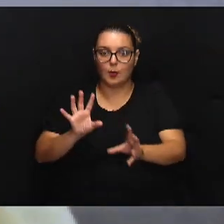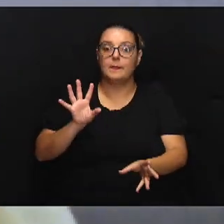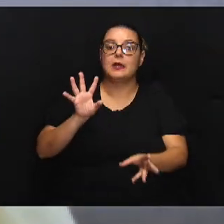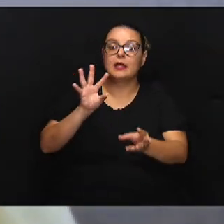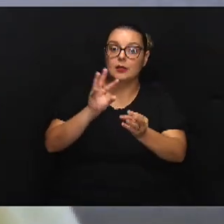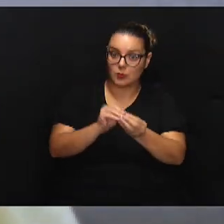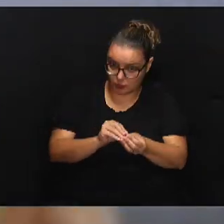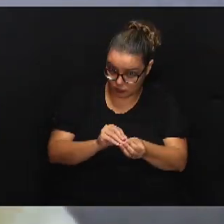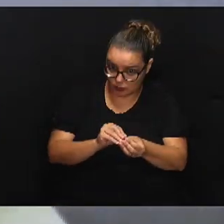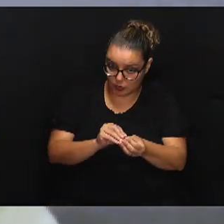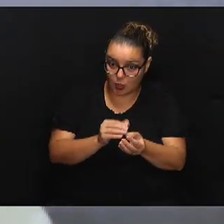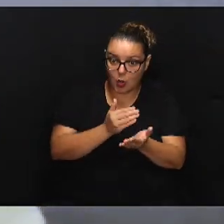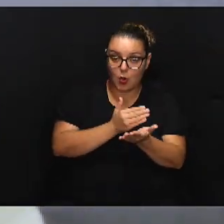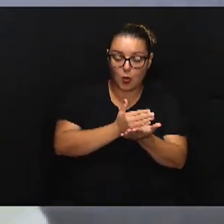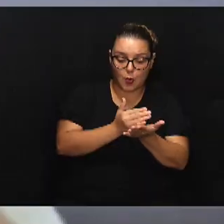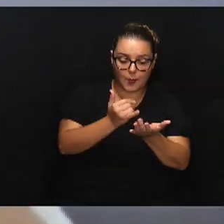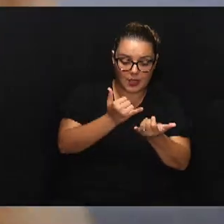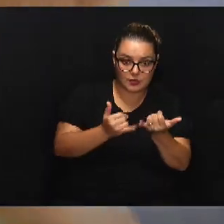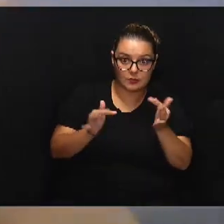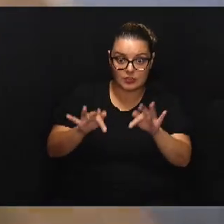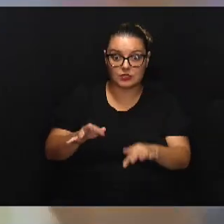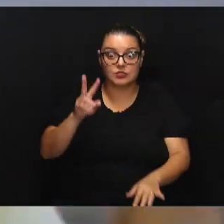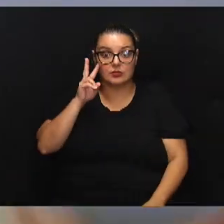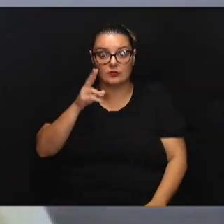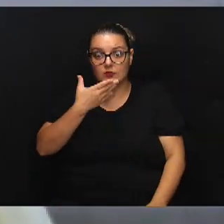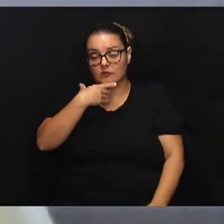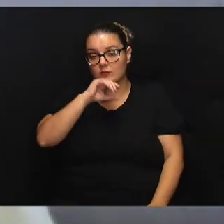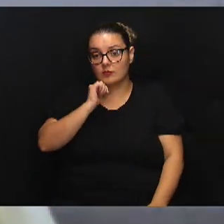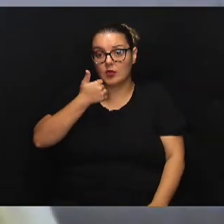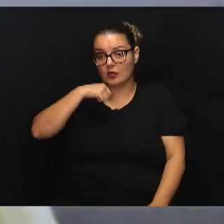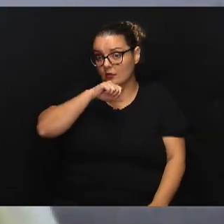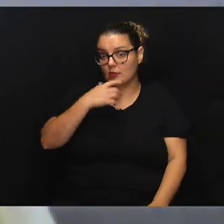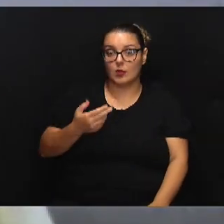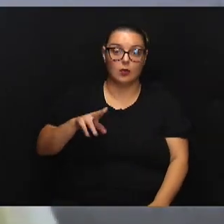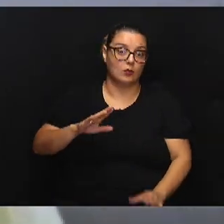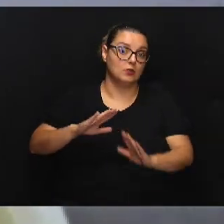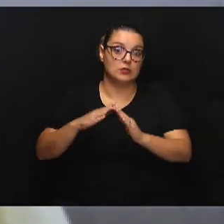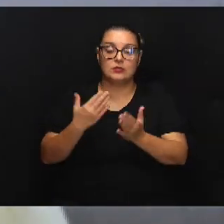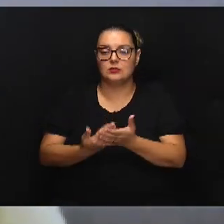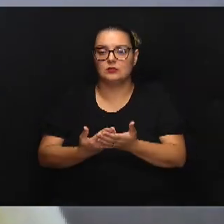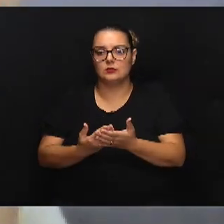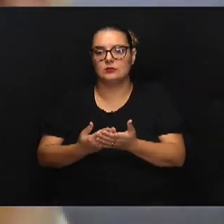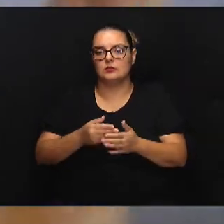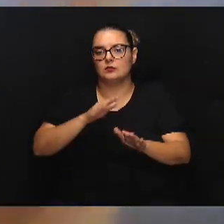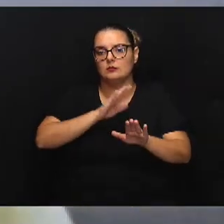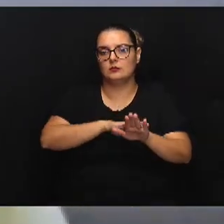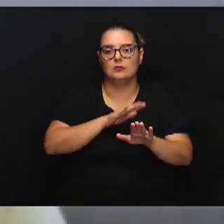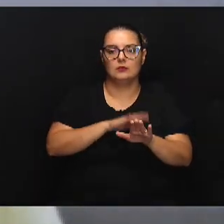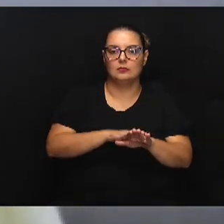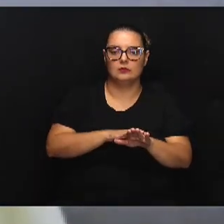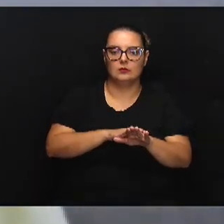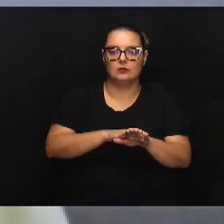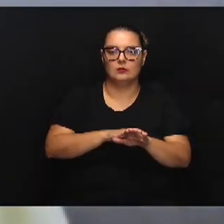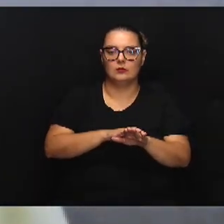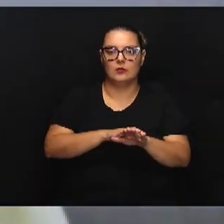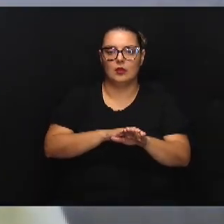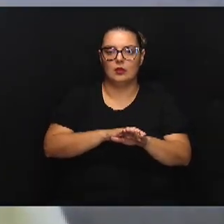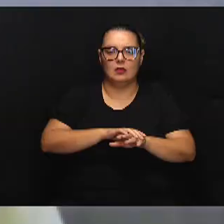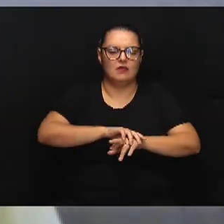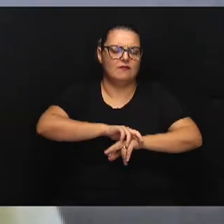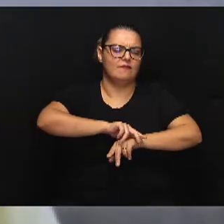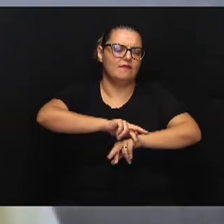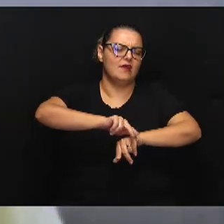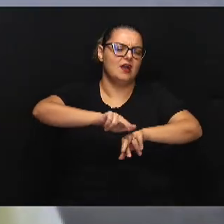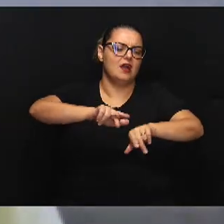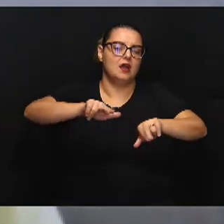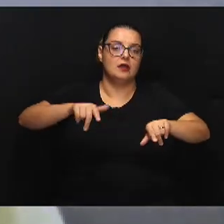conclua. Já vi pais ou escolas que mandam atividades, muitas atividades.